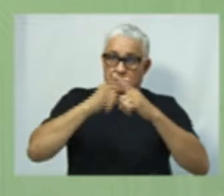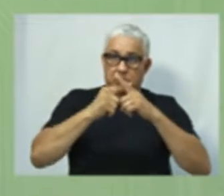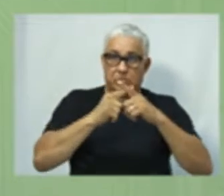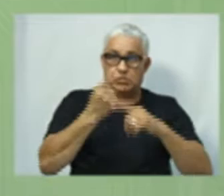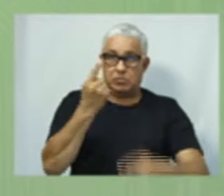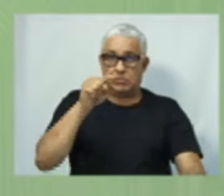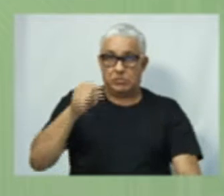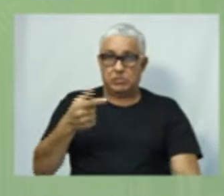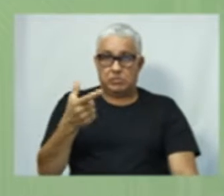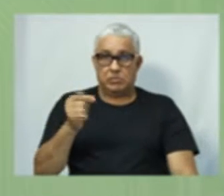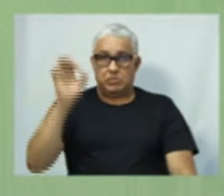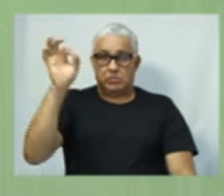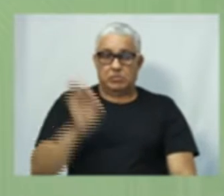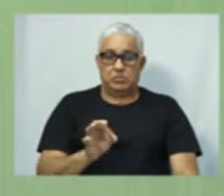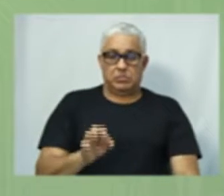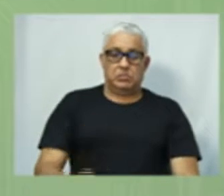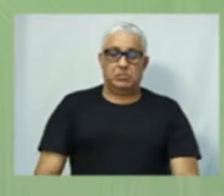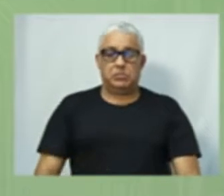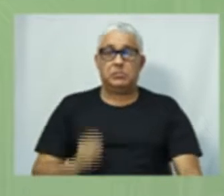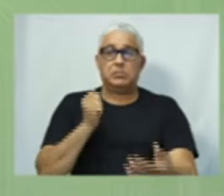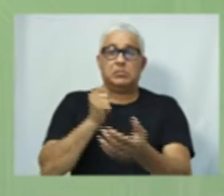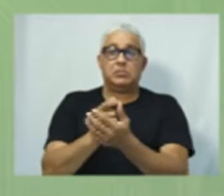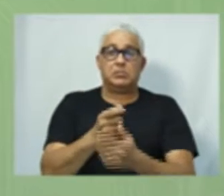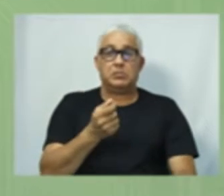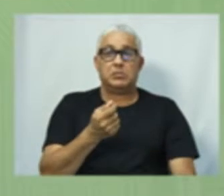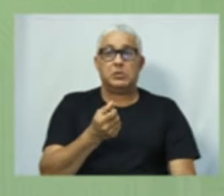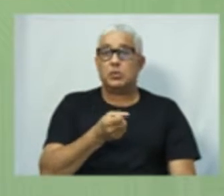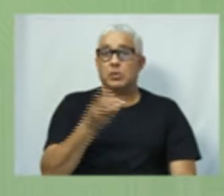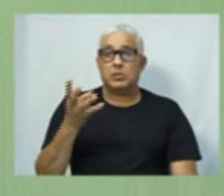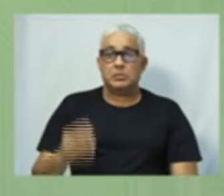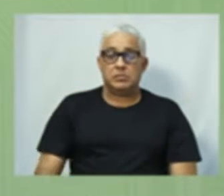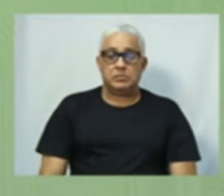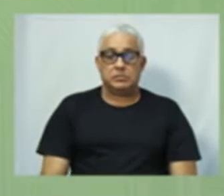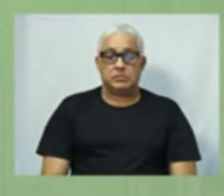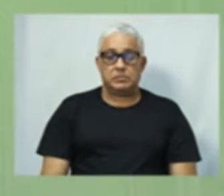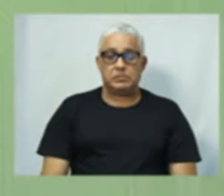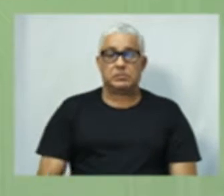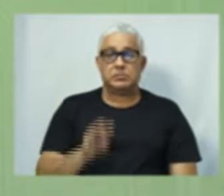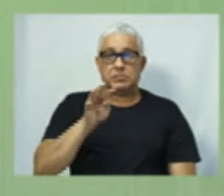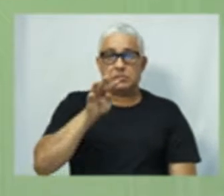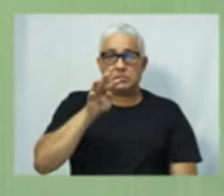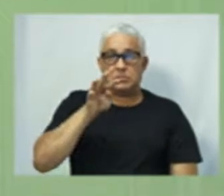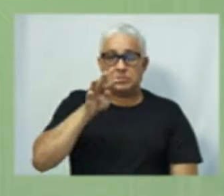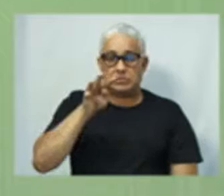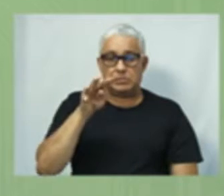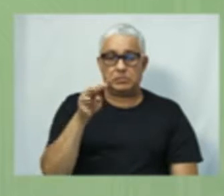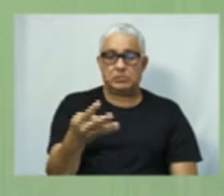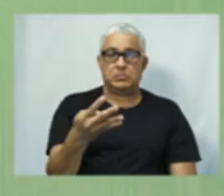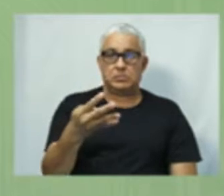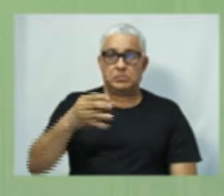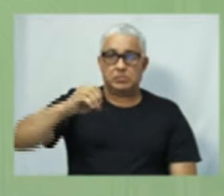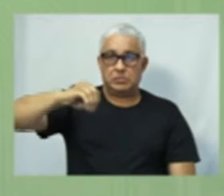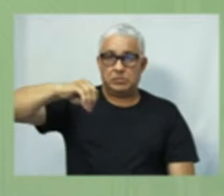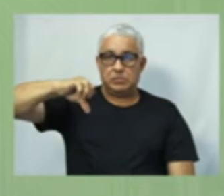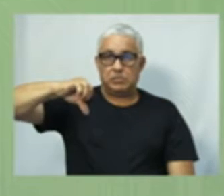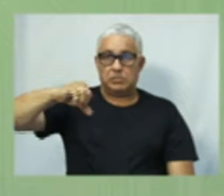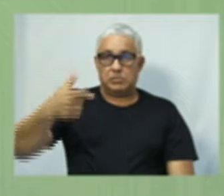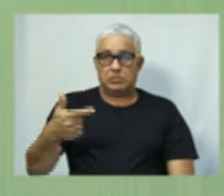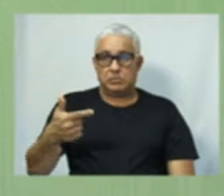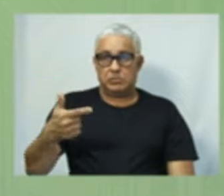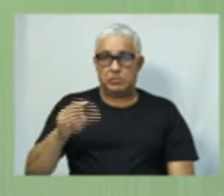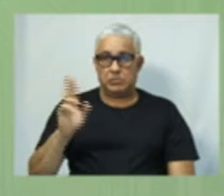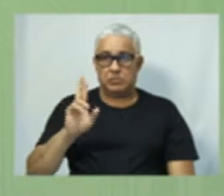1,20. E qual vai ser o valor a ser pago? Imposto de renda vezes 1,20 é igual a